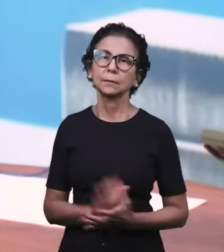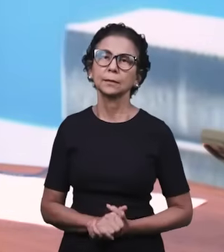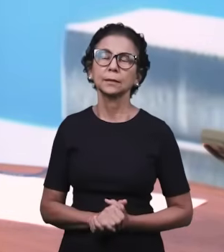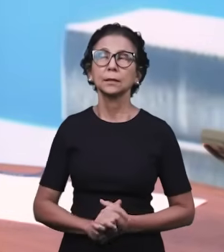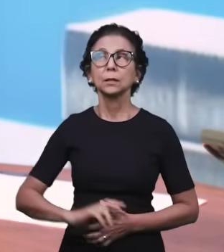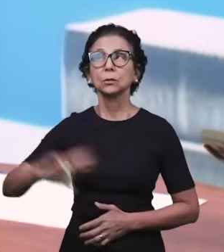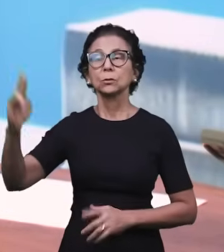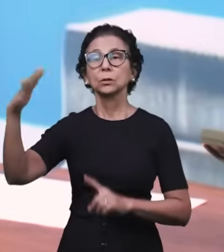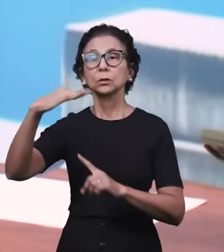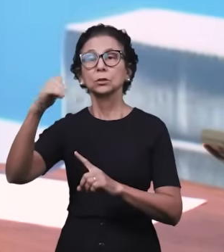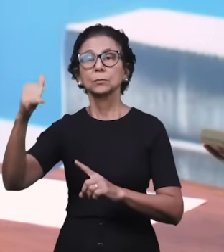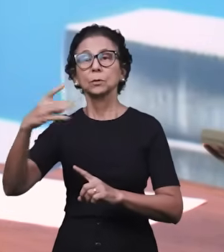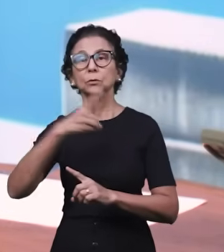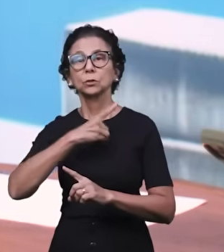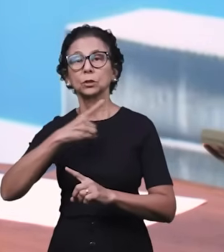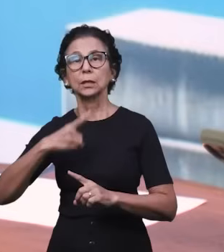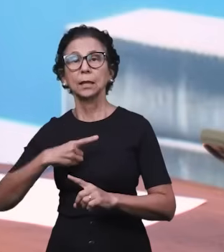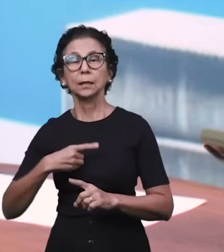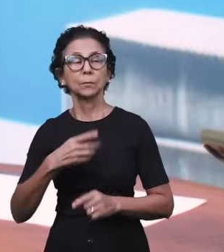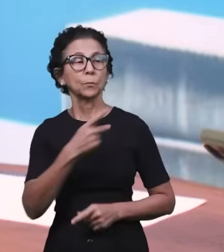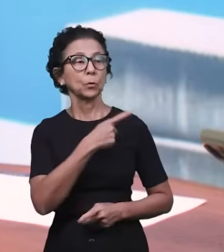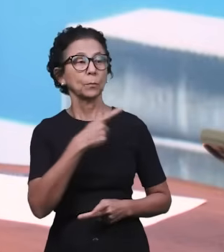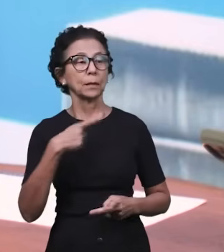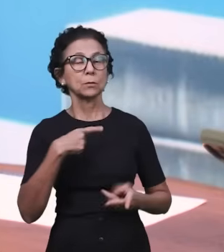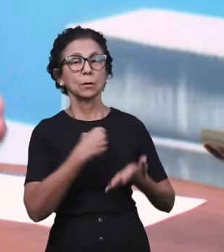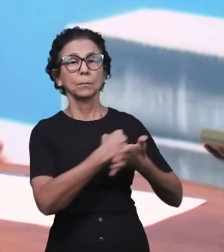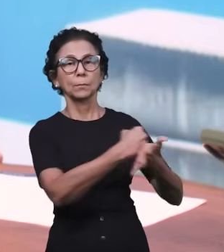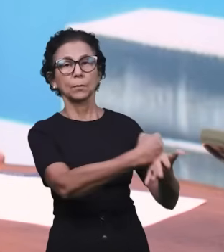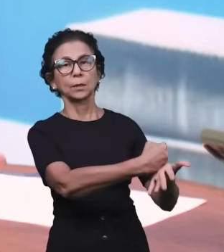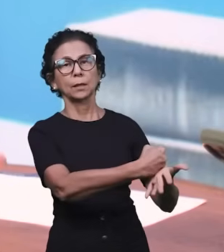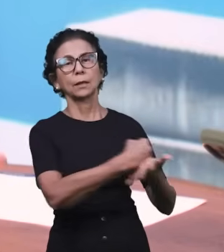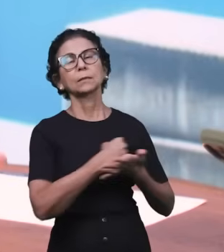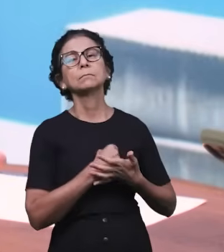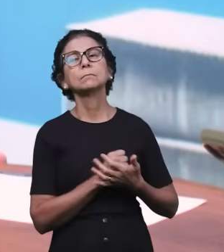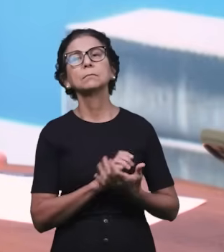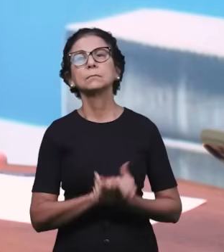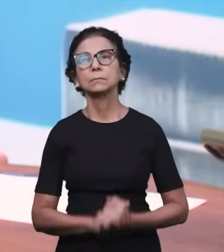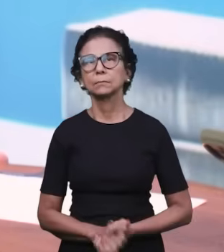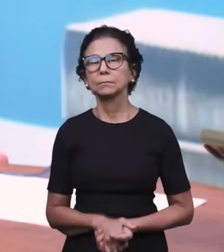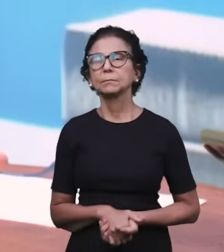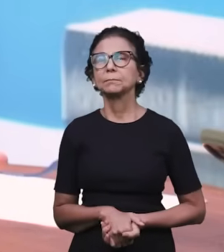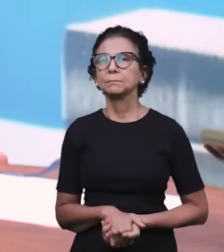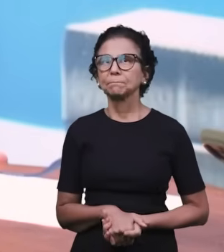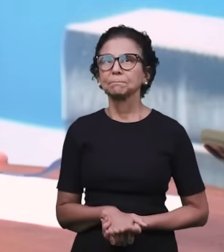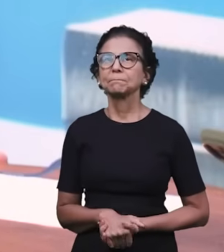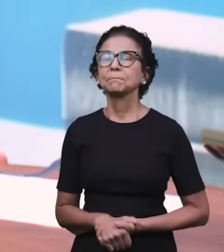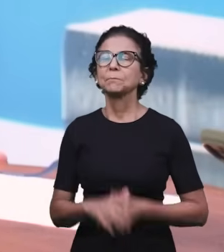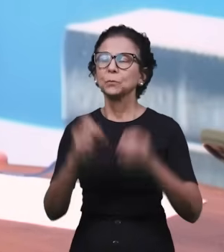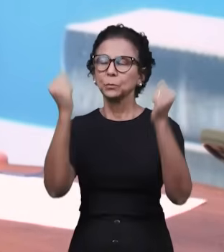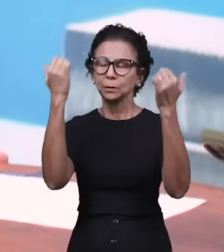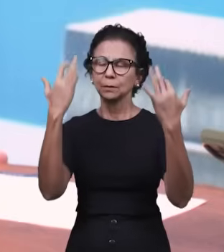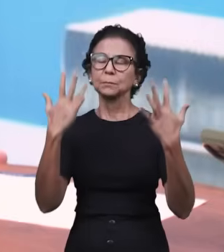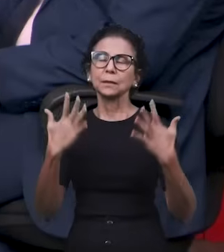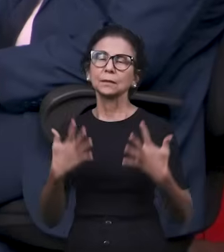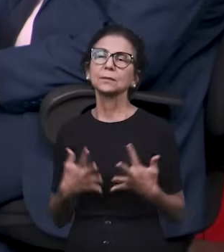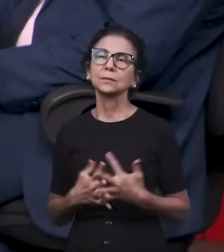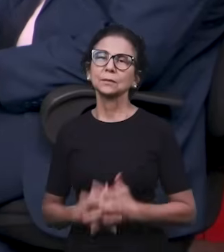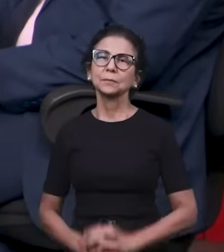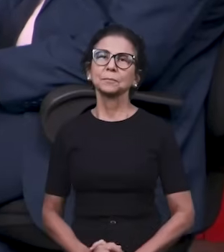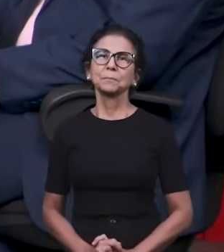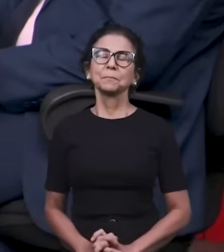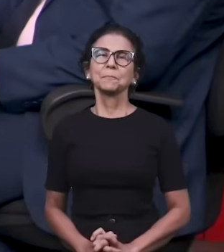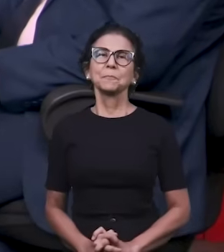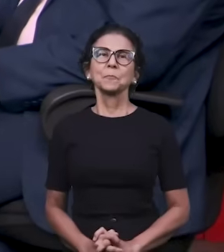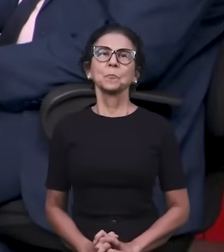essa responsabilidade, o resultado ele trazendo e colocando ali. São os sobejos. Maravilhosos, maravilhosos. E